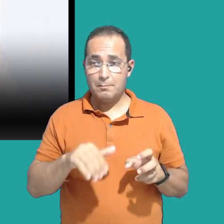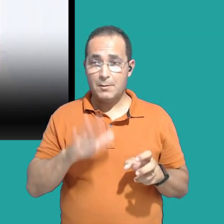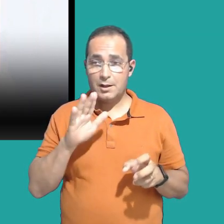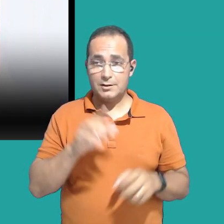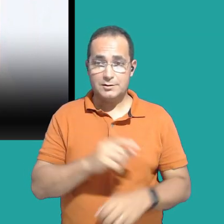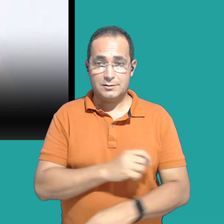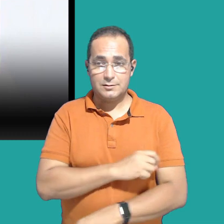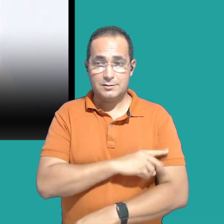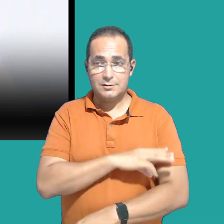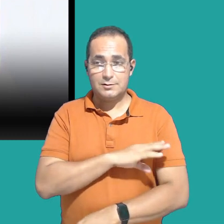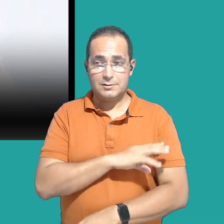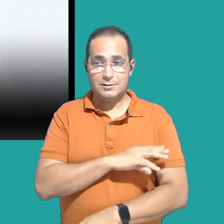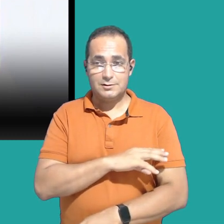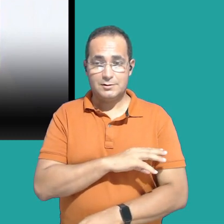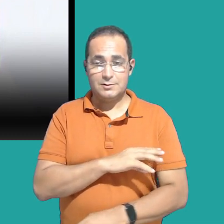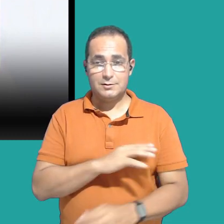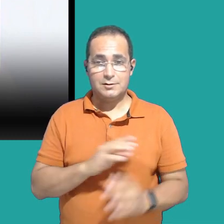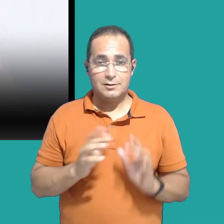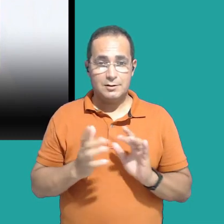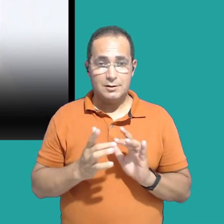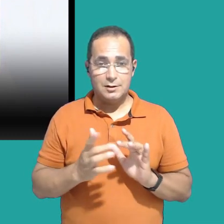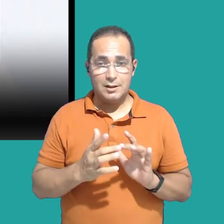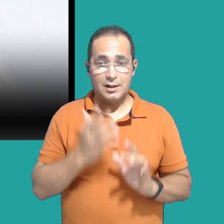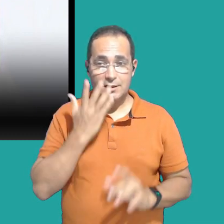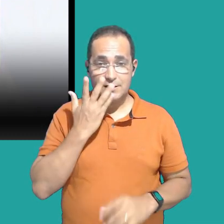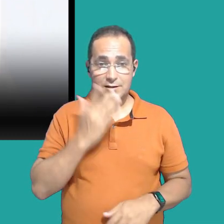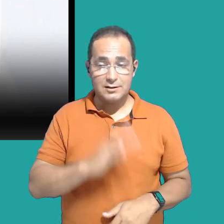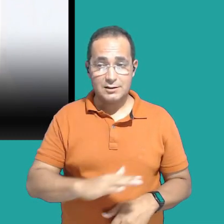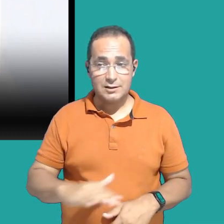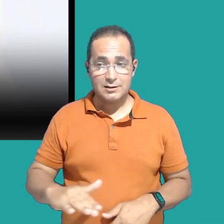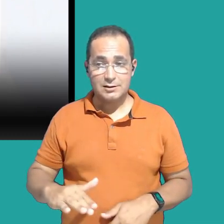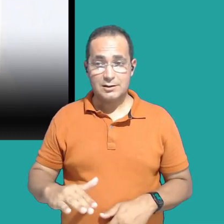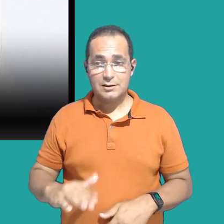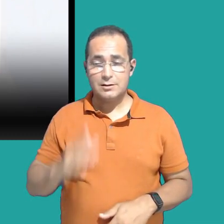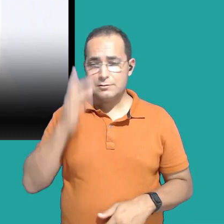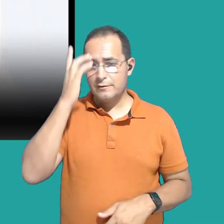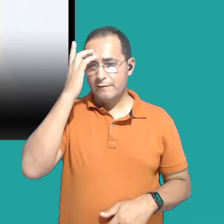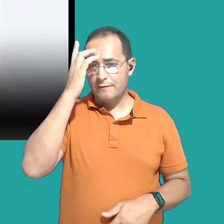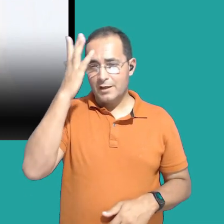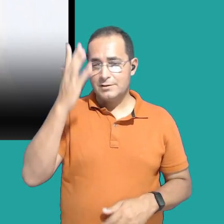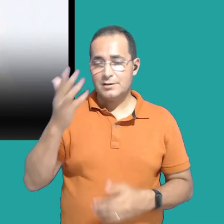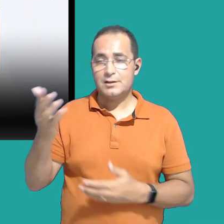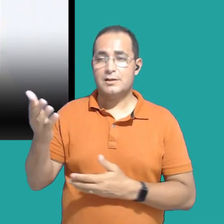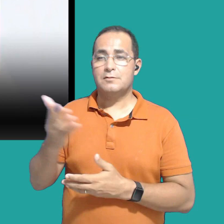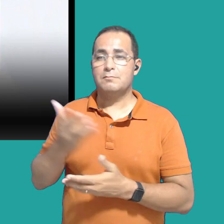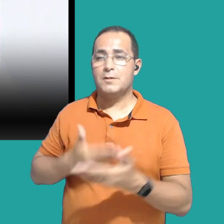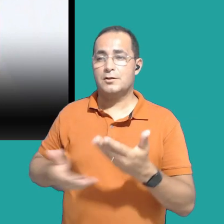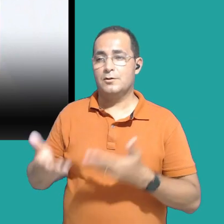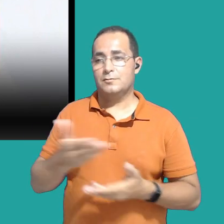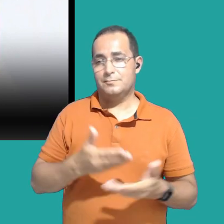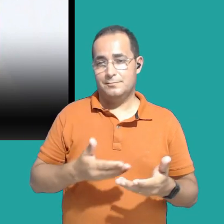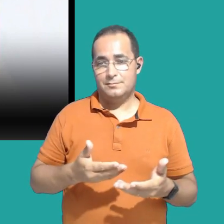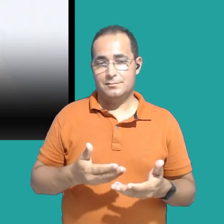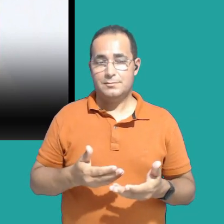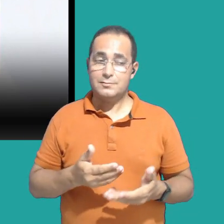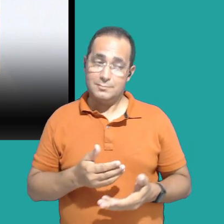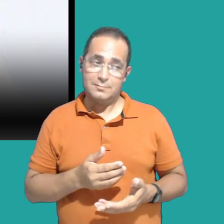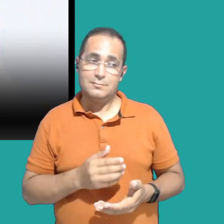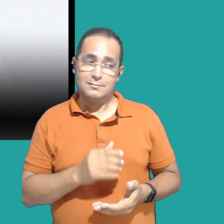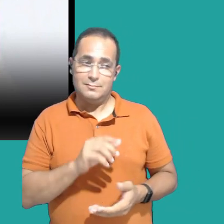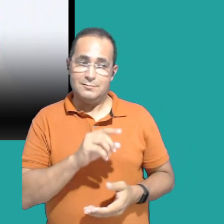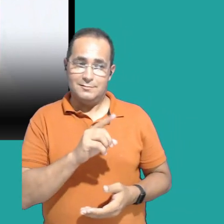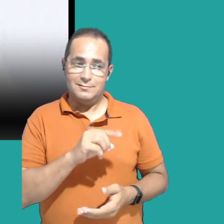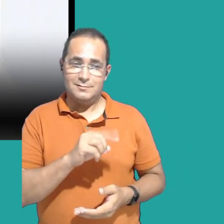a gente vê uma receptividade maior, sabe? Eu percebo que as crianças, elas têm uma facilidade